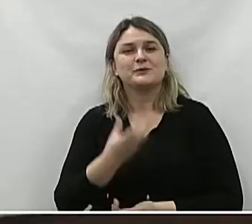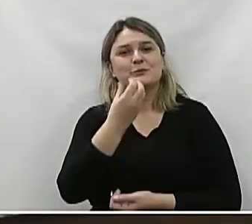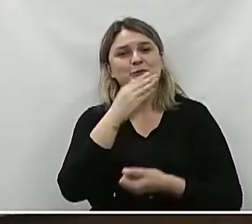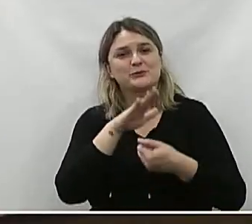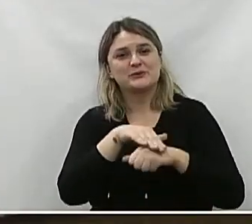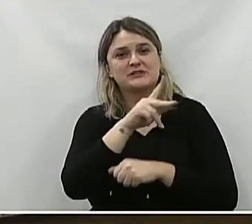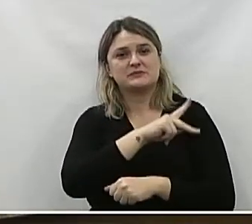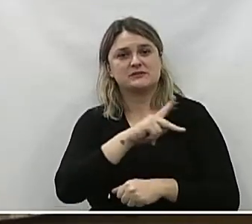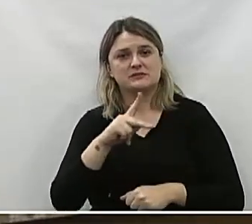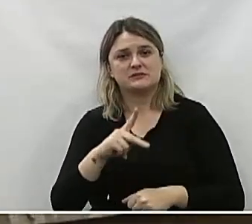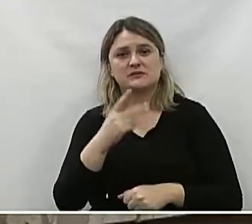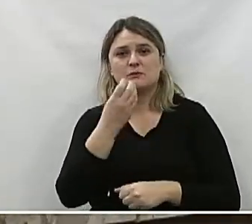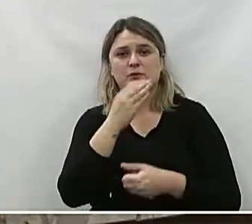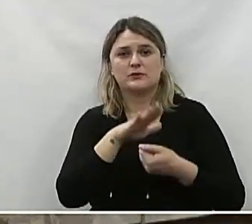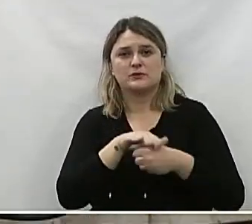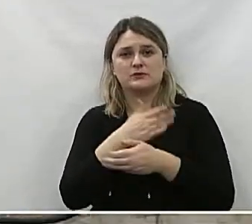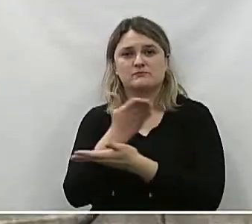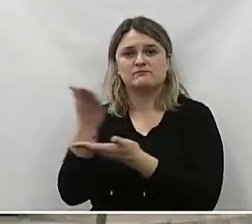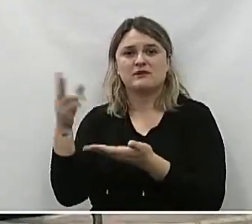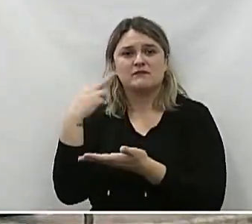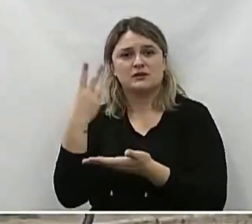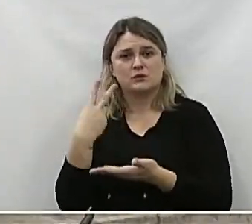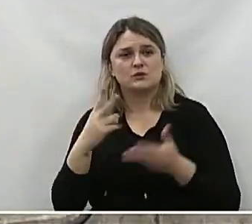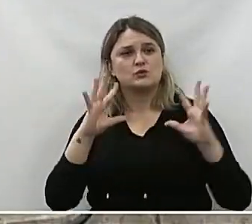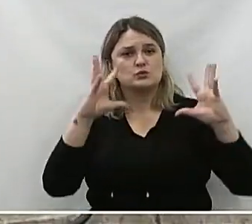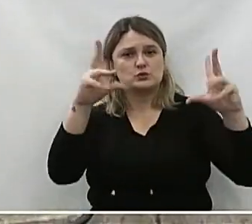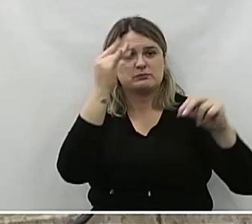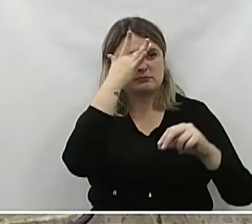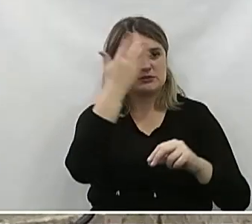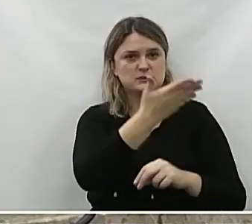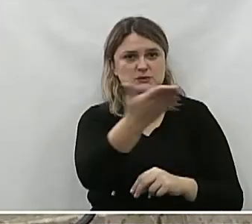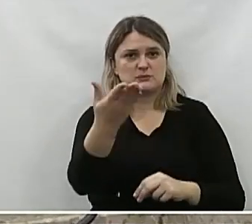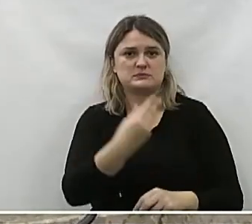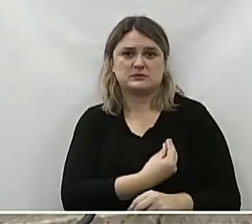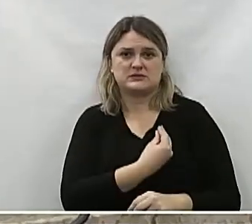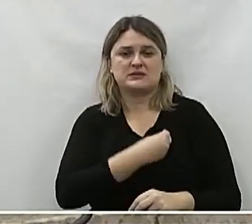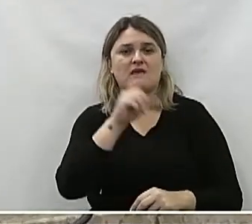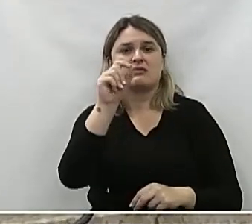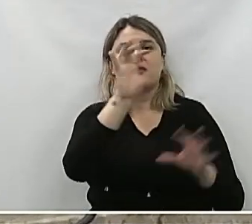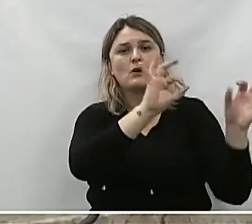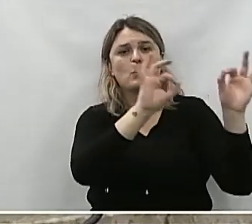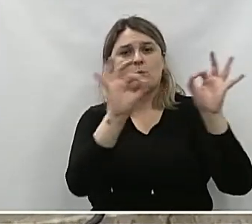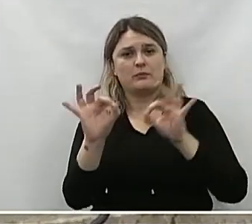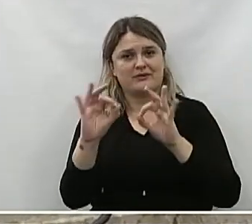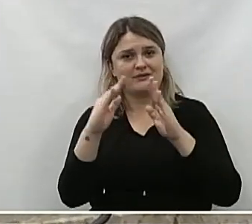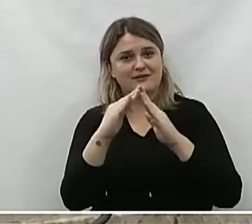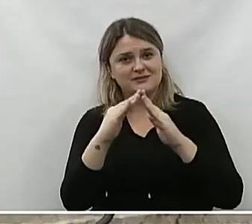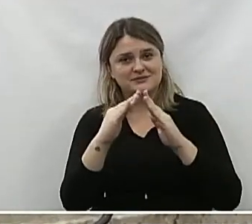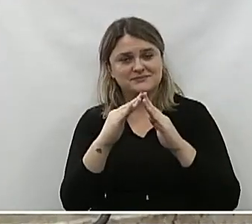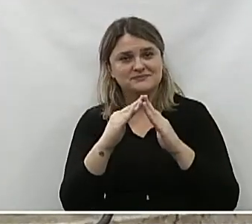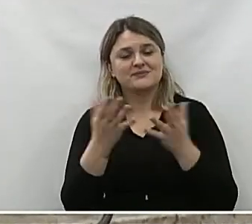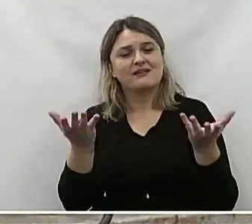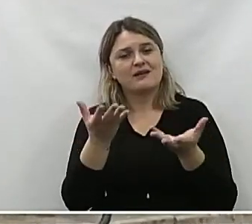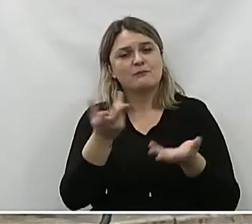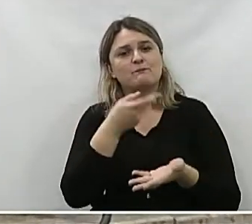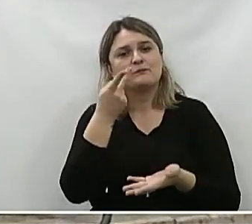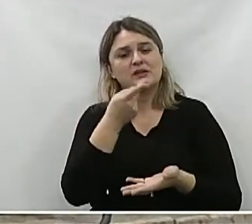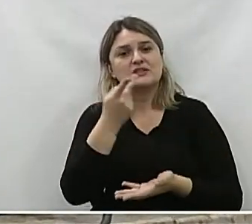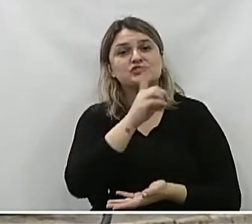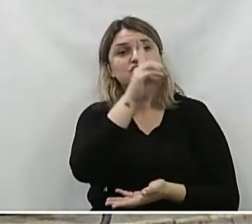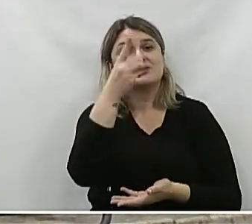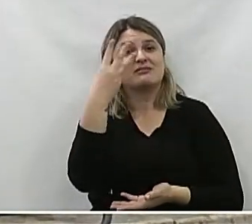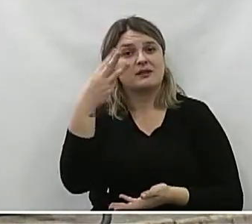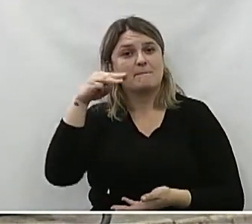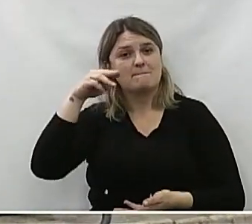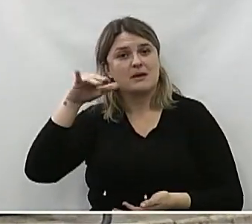Boa noite senhor presidente aos nobres colegas a todas e a todos que estão aqui e quem nos acompanha de casa quero colocar aqui